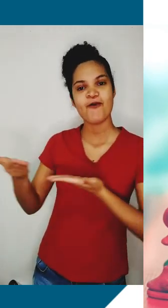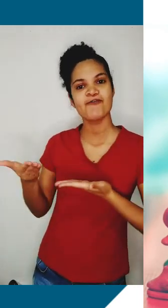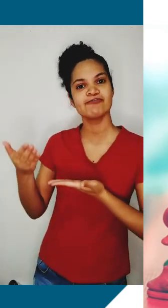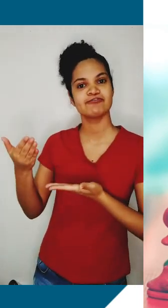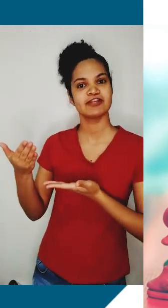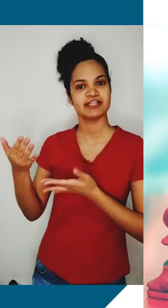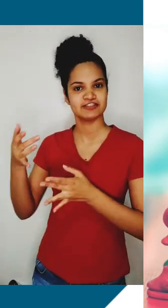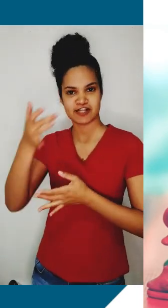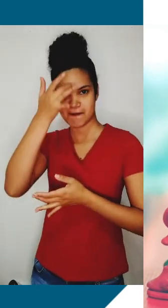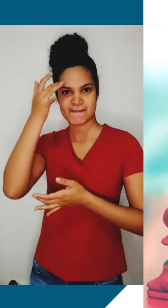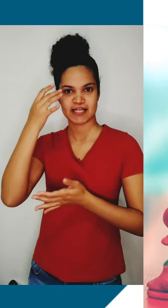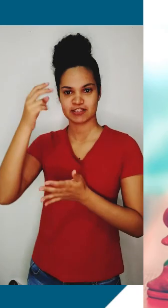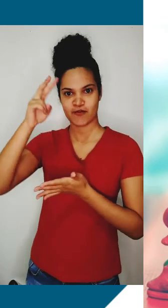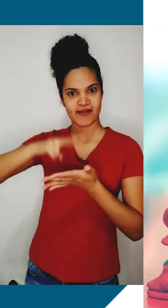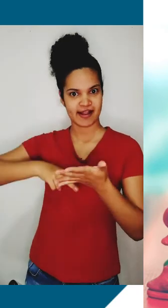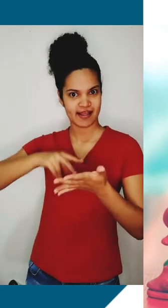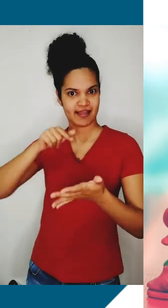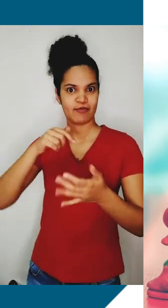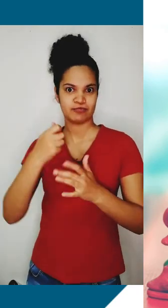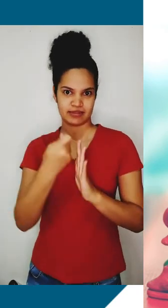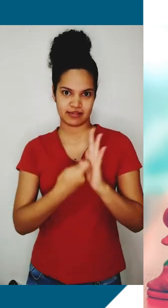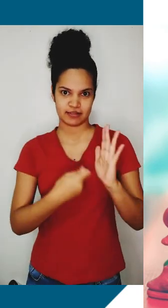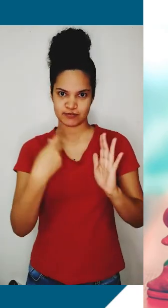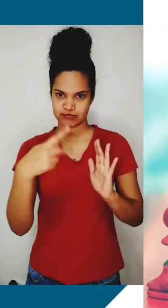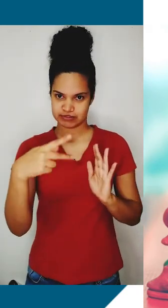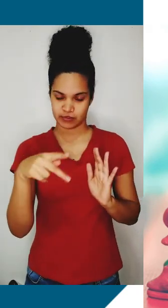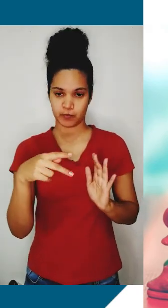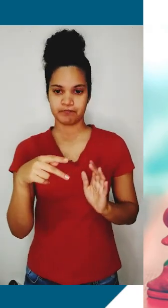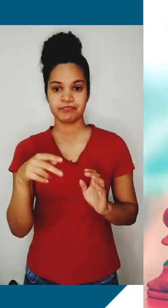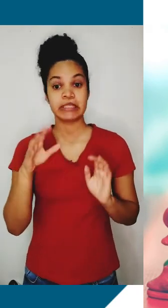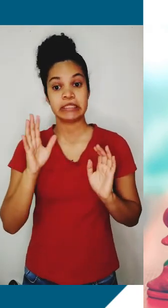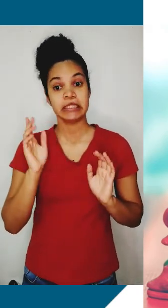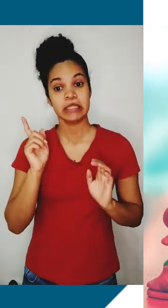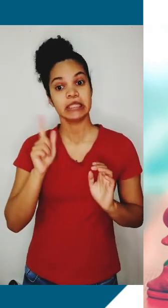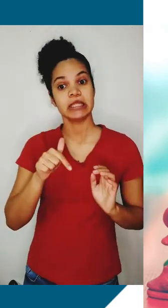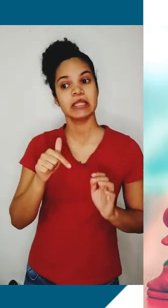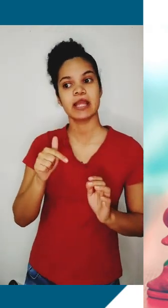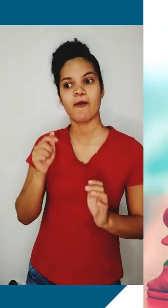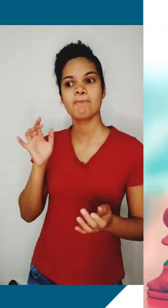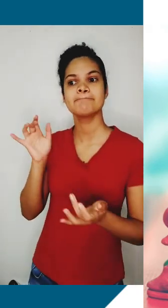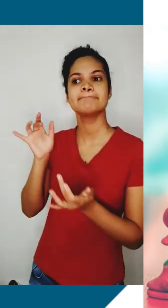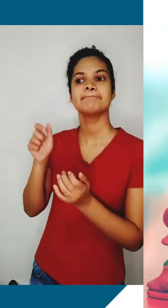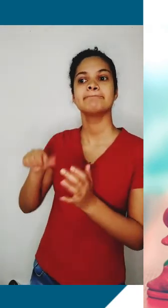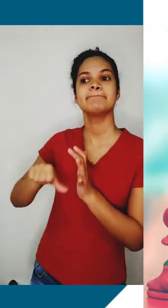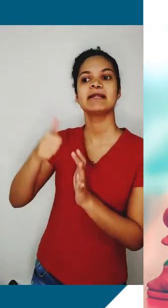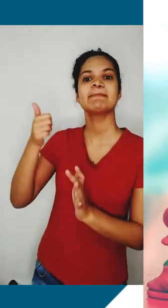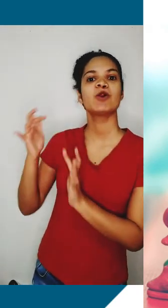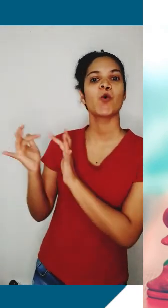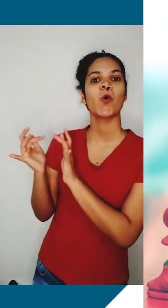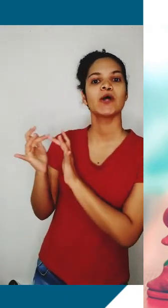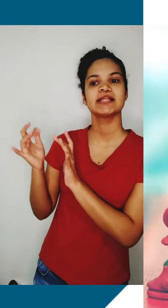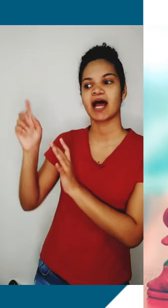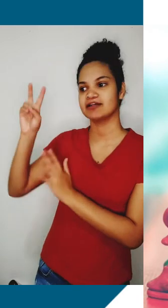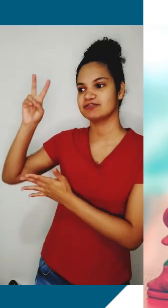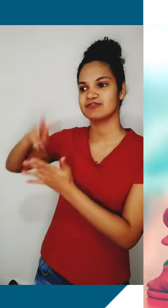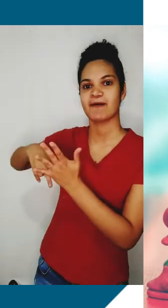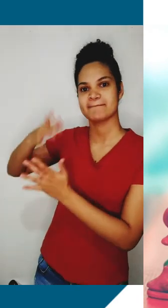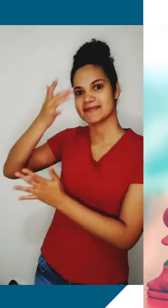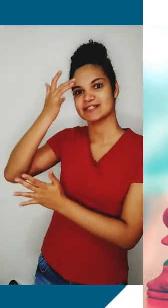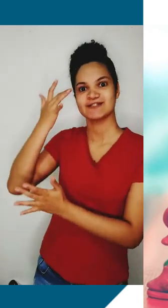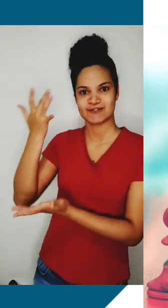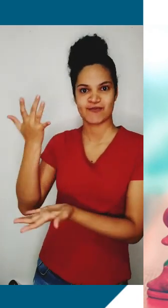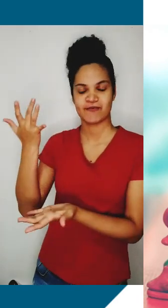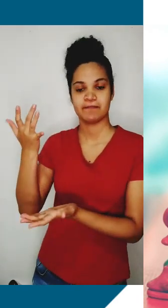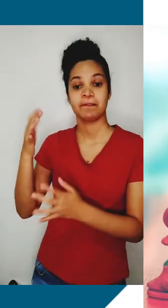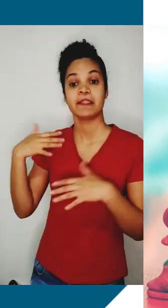ser determinante para que seu receptor, seu leitor, receba esse texto de forma boa ou